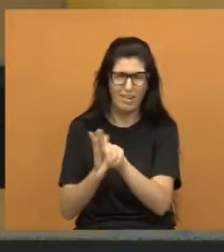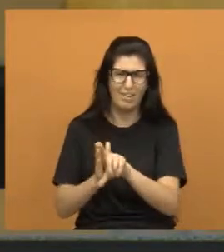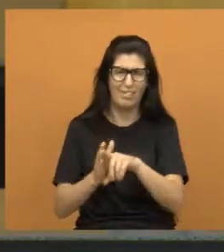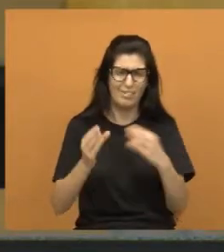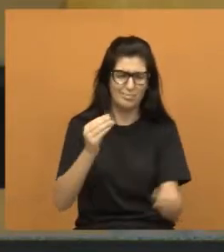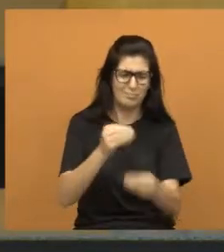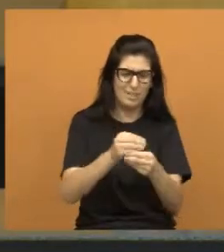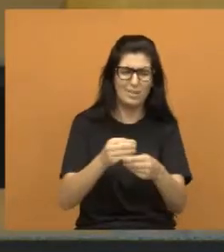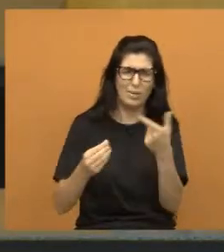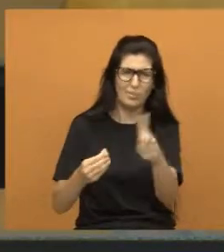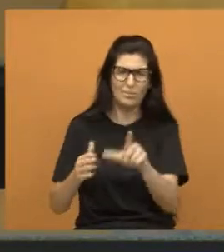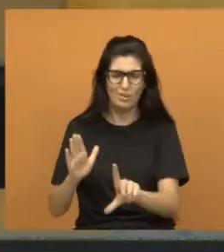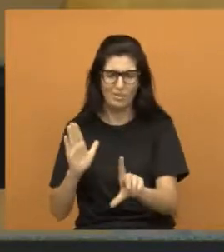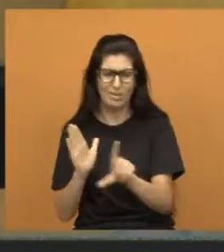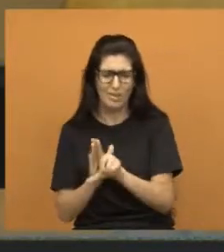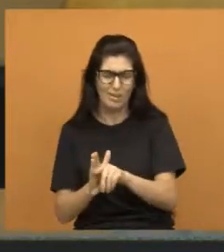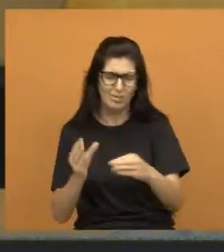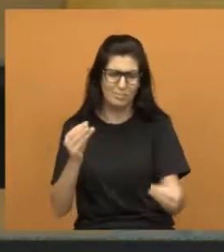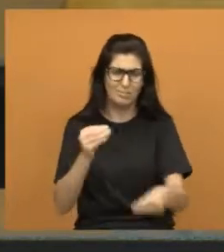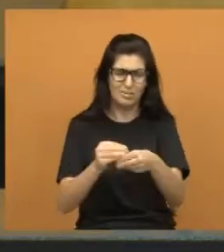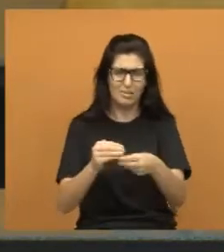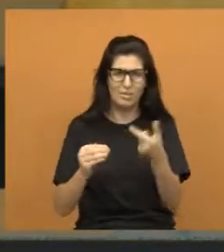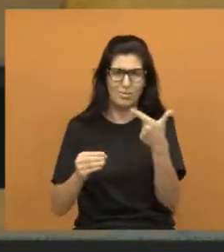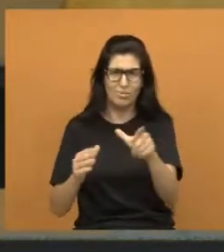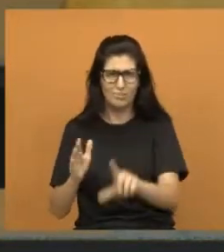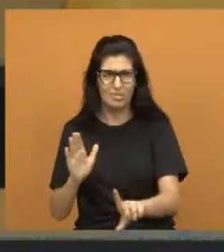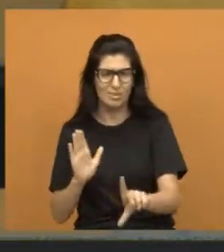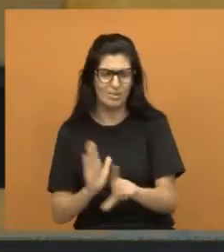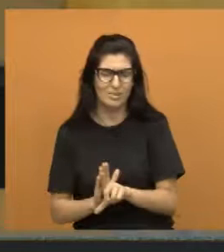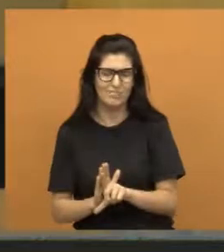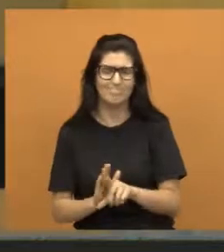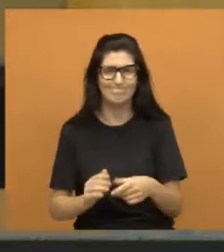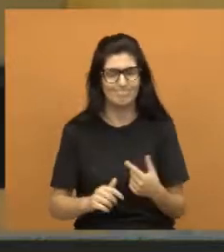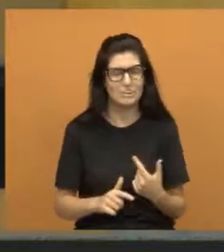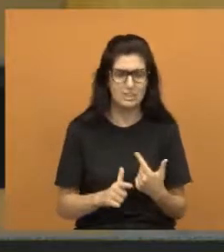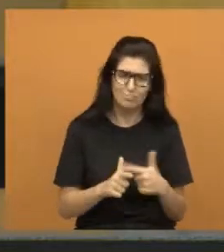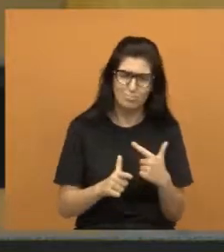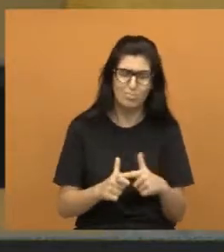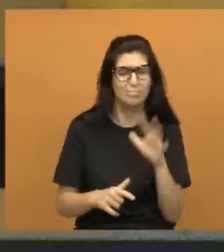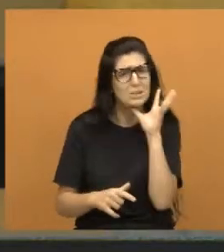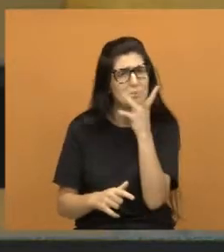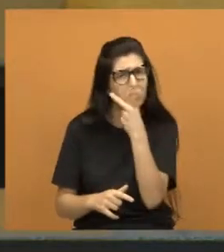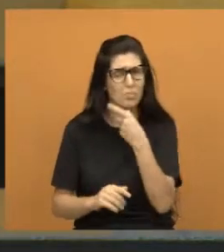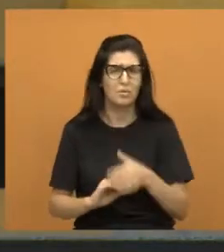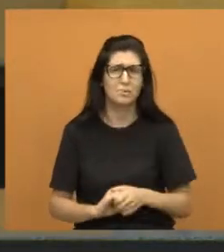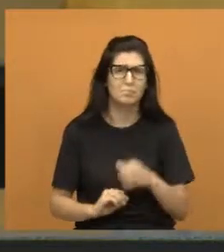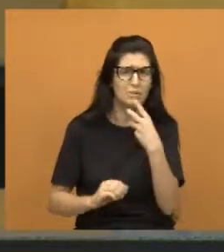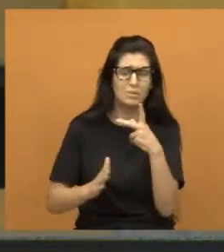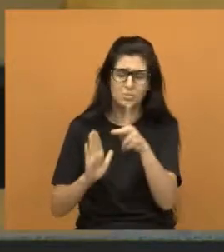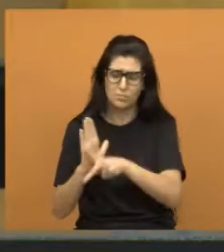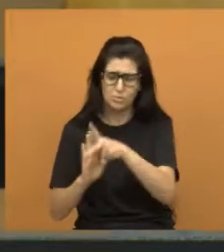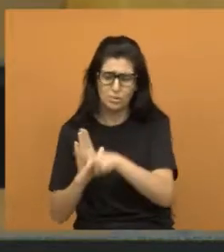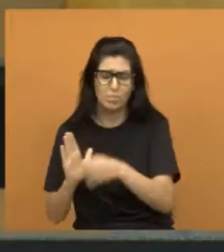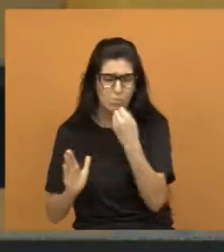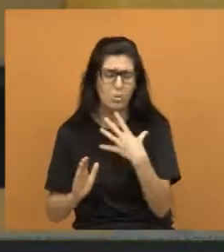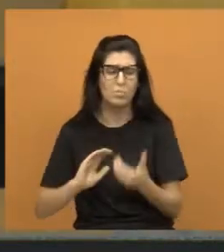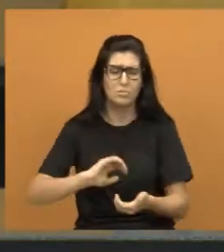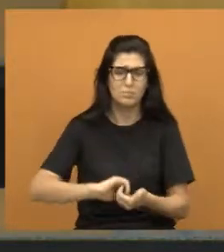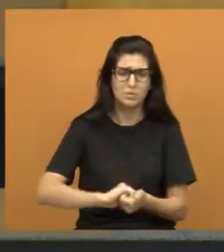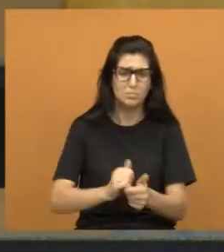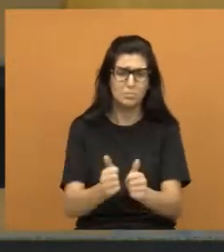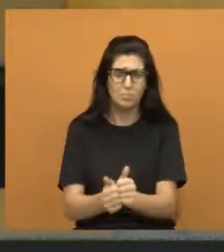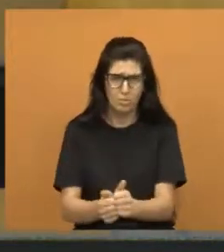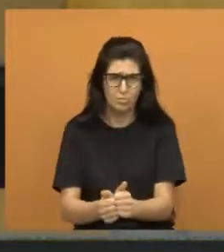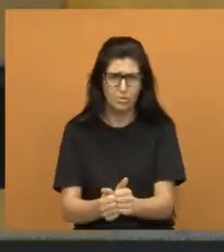lei, e vai criando muitos entraves. Mas eu acredito que é bom o projeto, porque eu acho que o esporte ele chama atenção